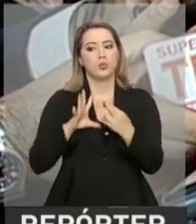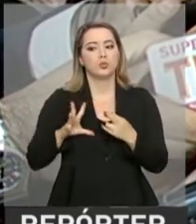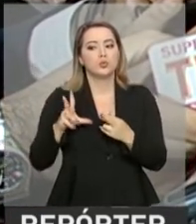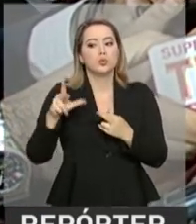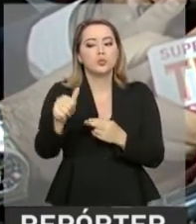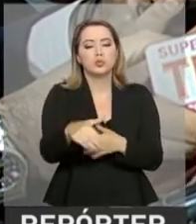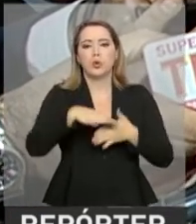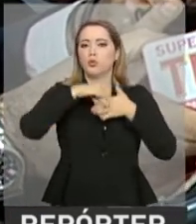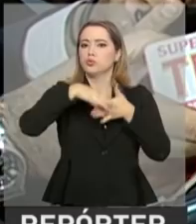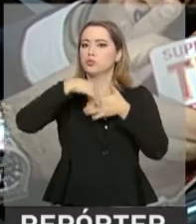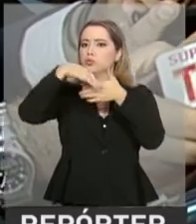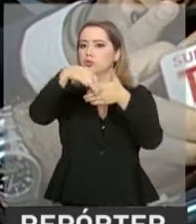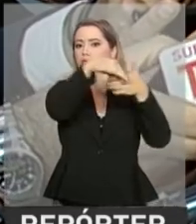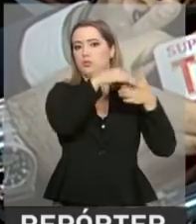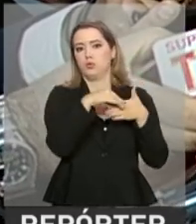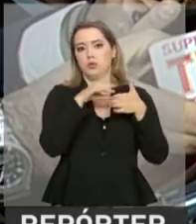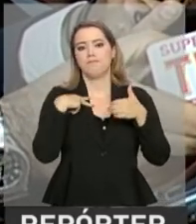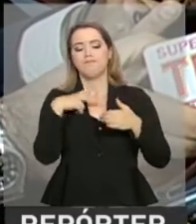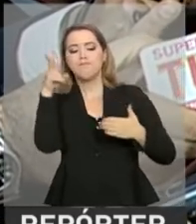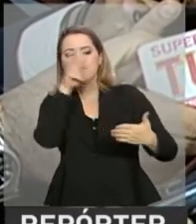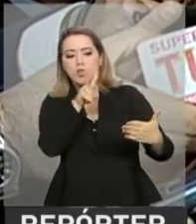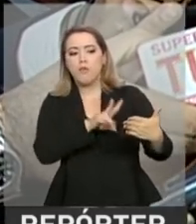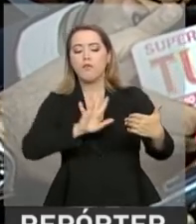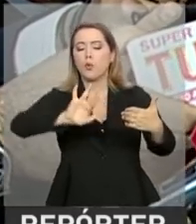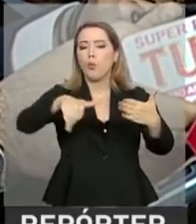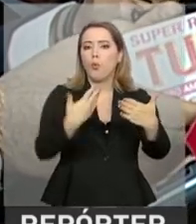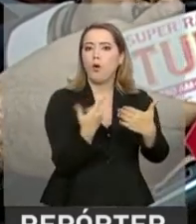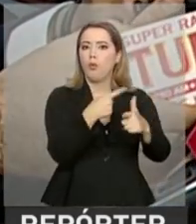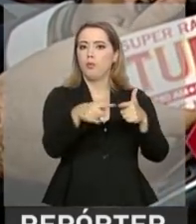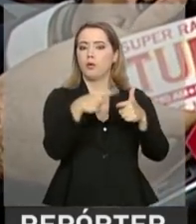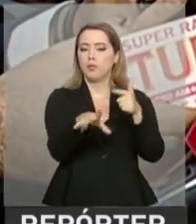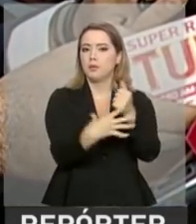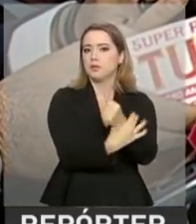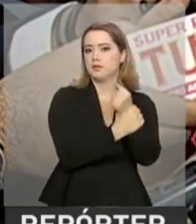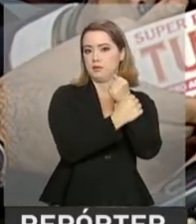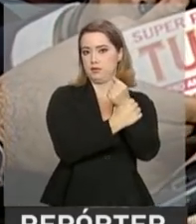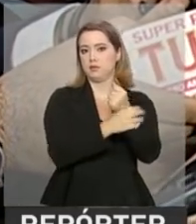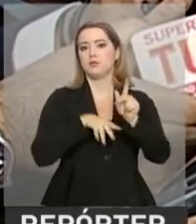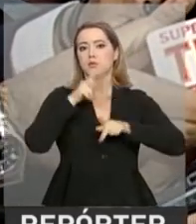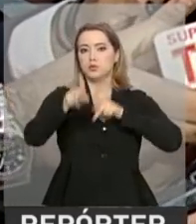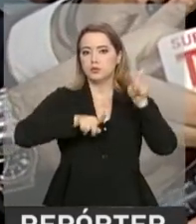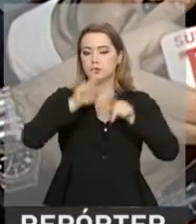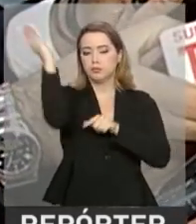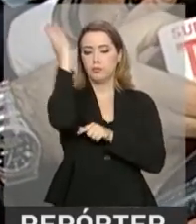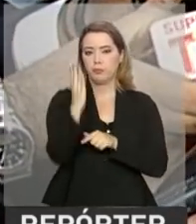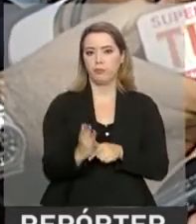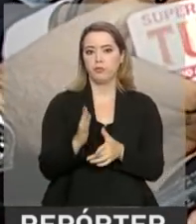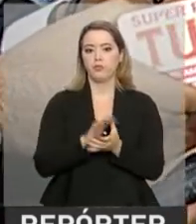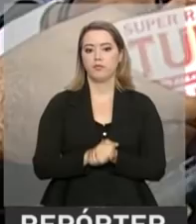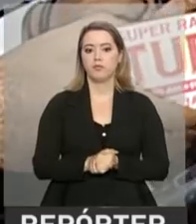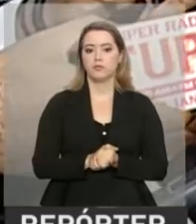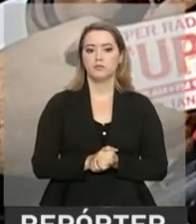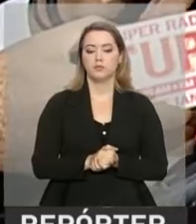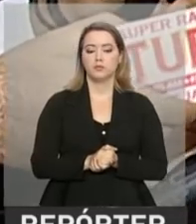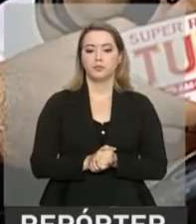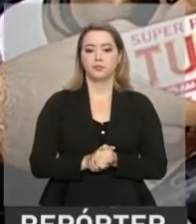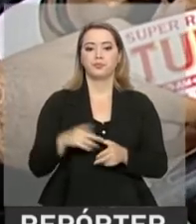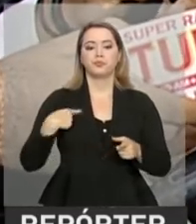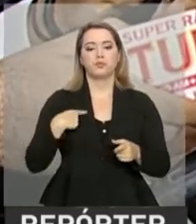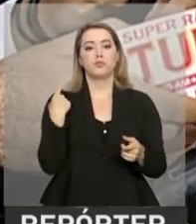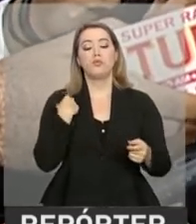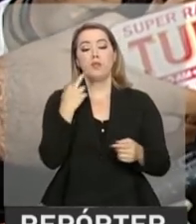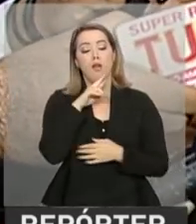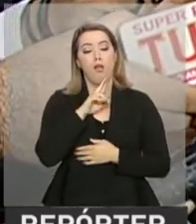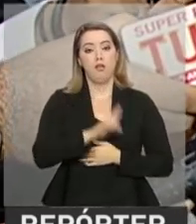República, se debruçou sobre os problemas da segurança pública no Brasil. Dentre as